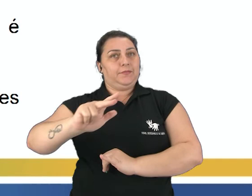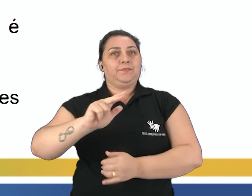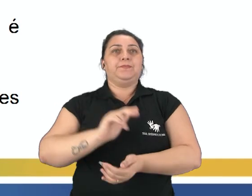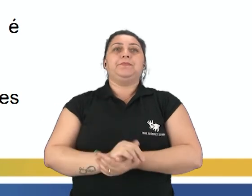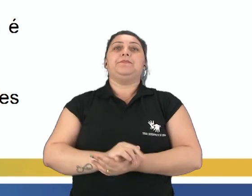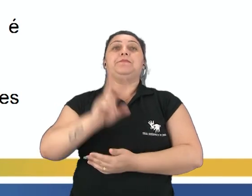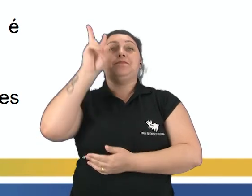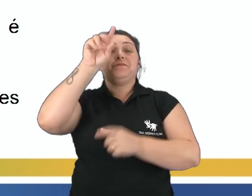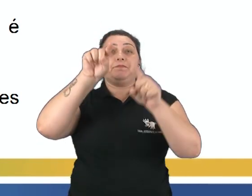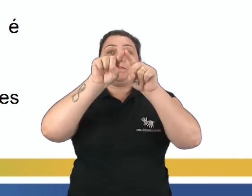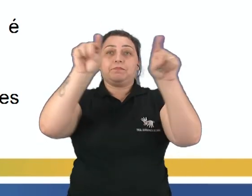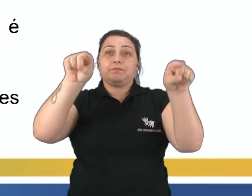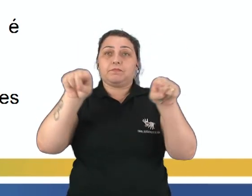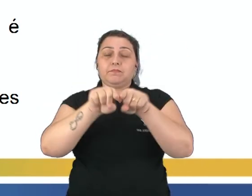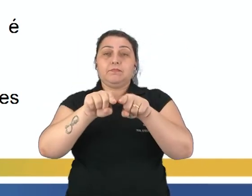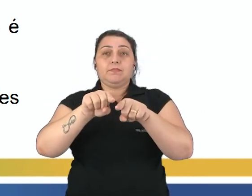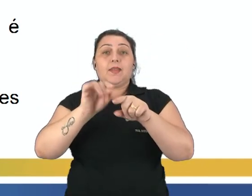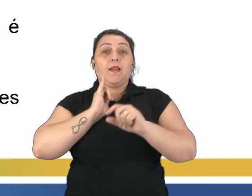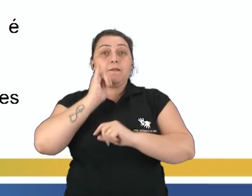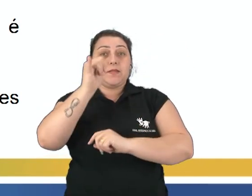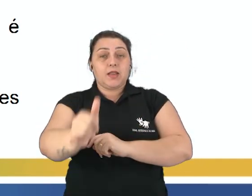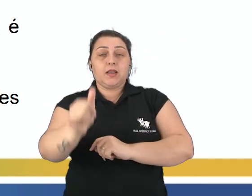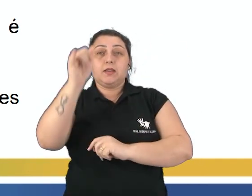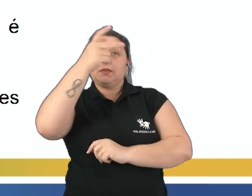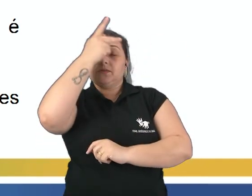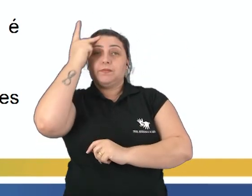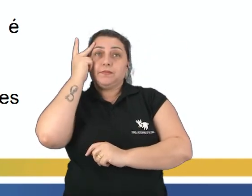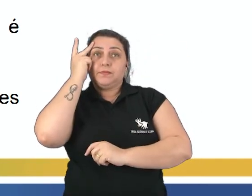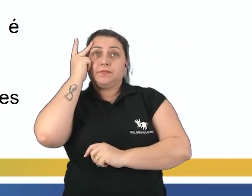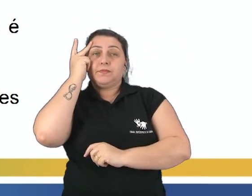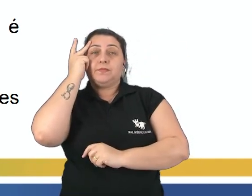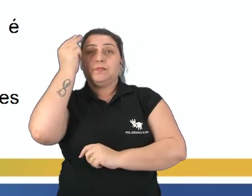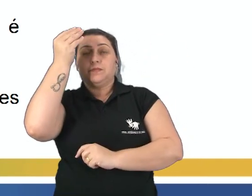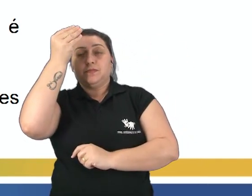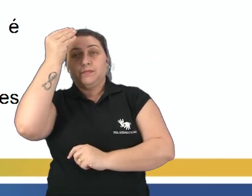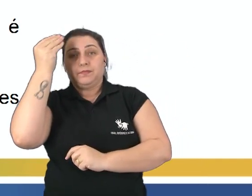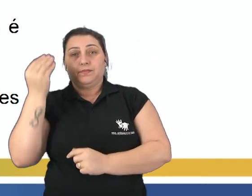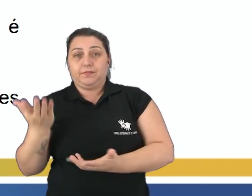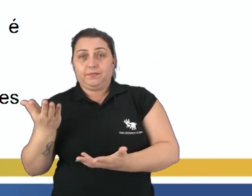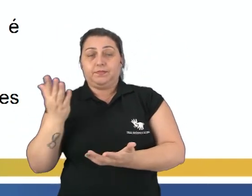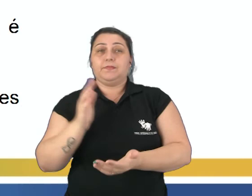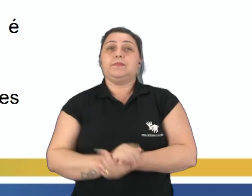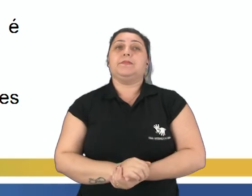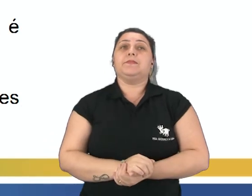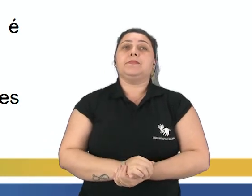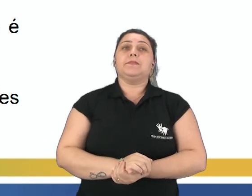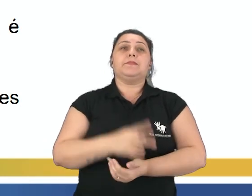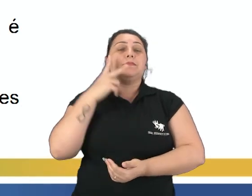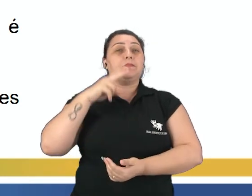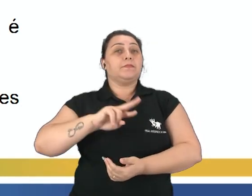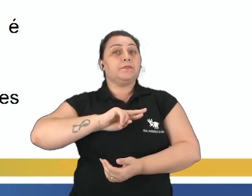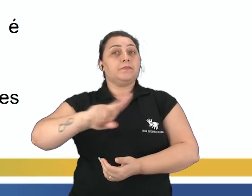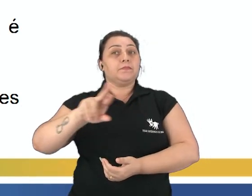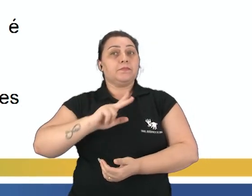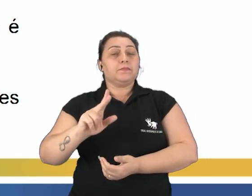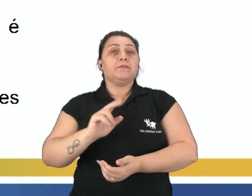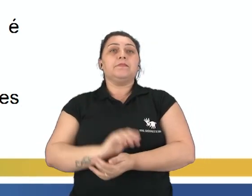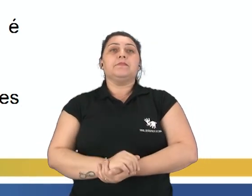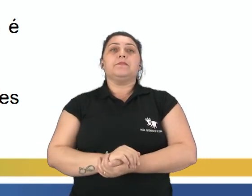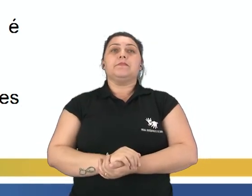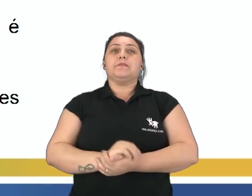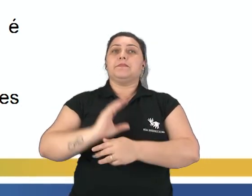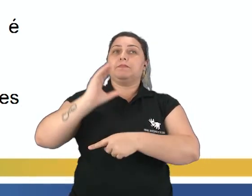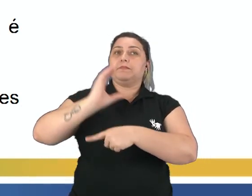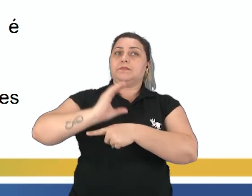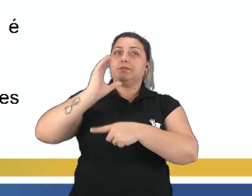uma história em quadrinho que quer alertar as pessoas, né? Conscientizar as pessoas. Então, a gente vê que não é essa alternativa. Na